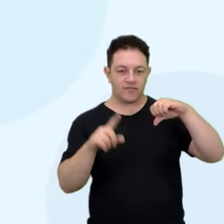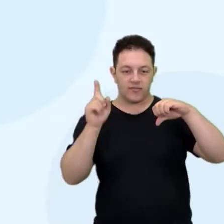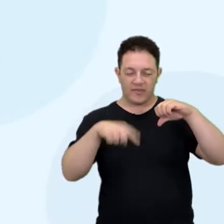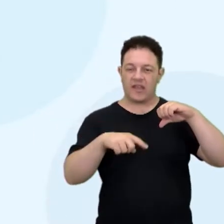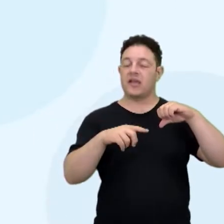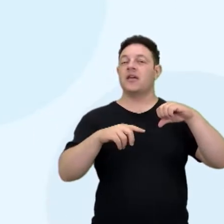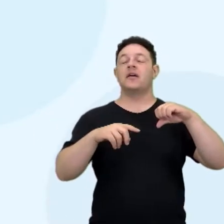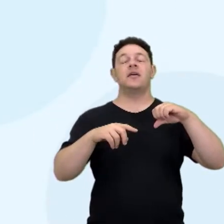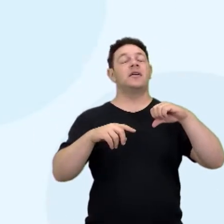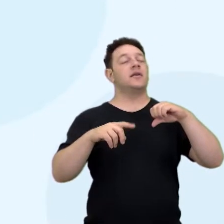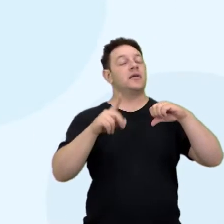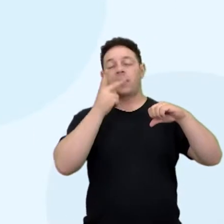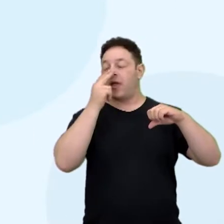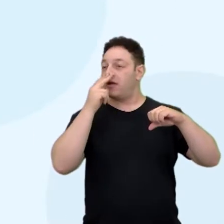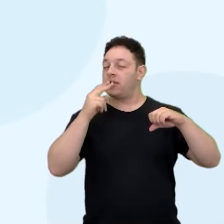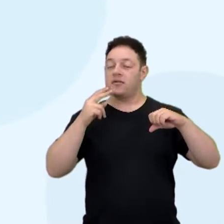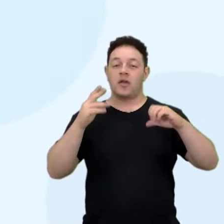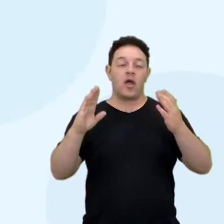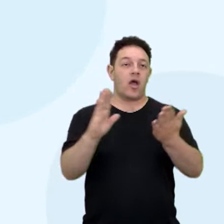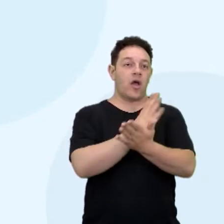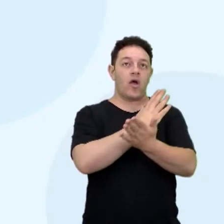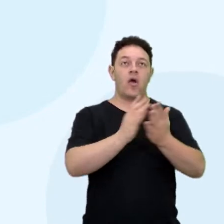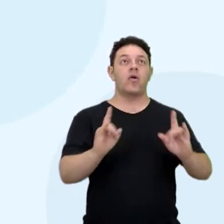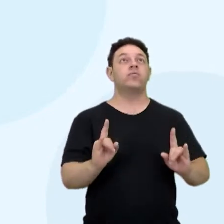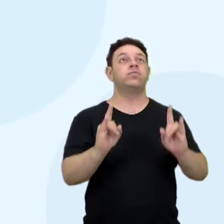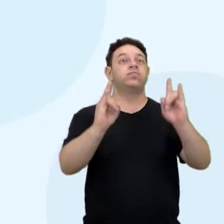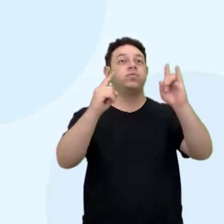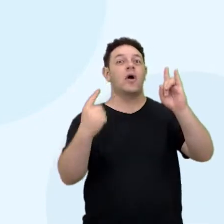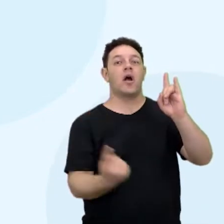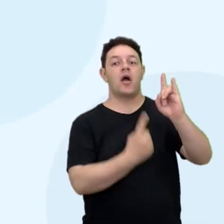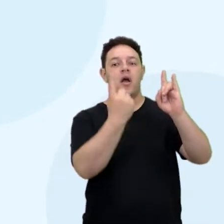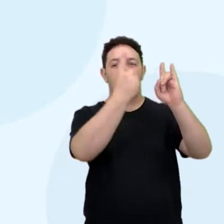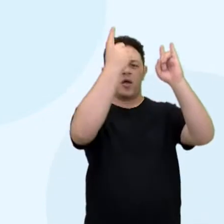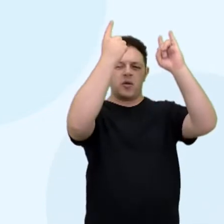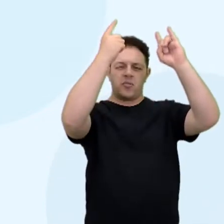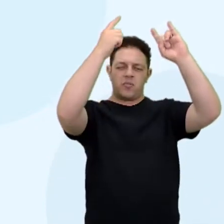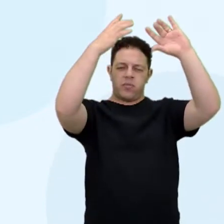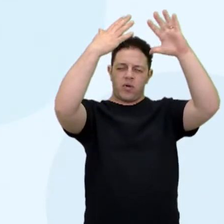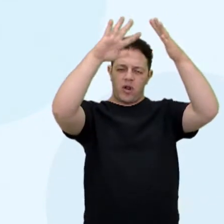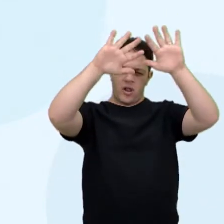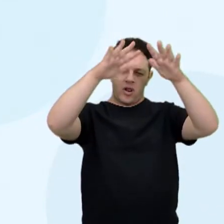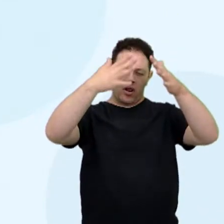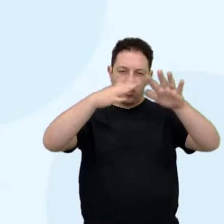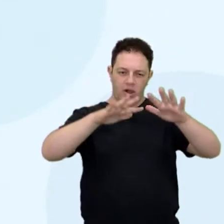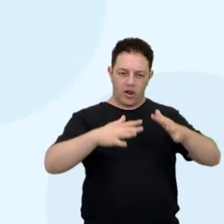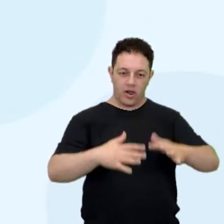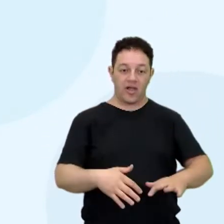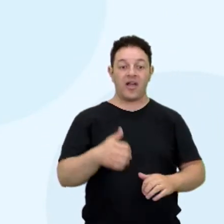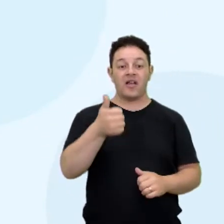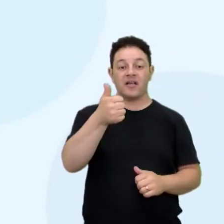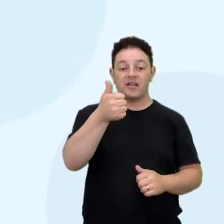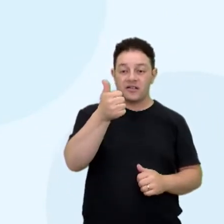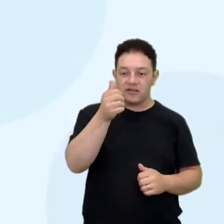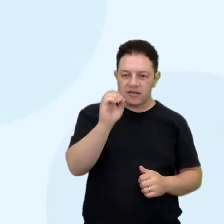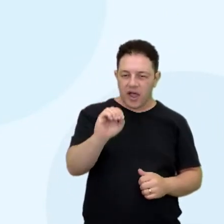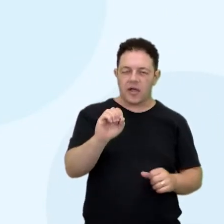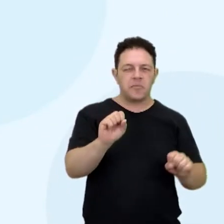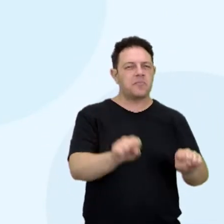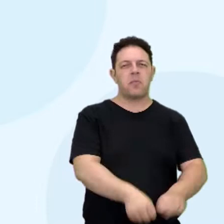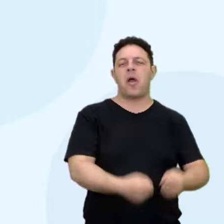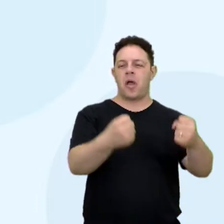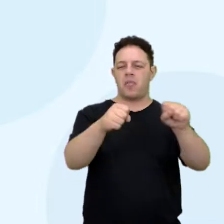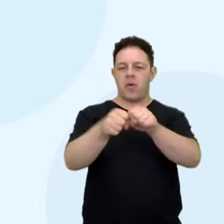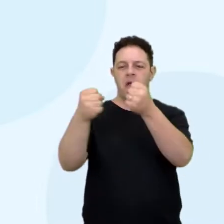desastroso desmoronamento de alguns edifícios. O 10 já é considerado aí destruidor, porque